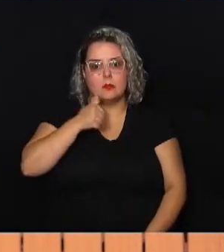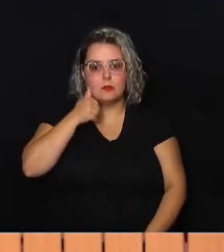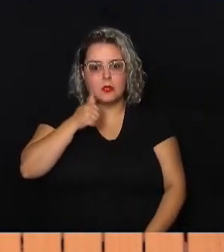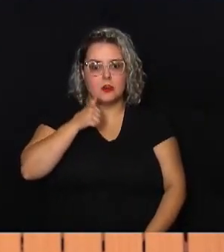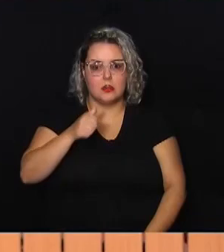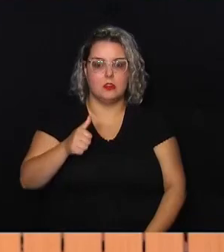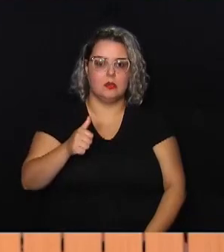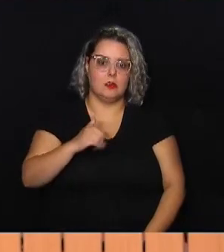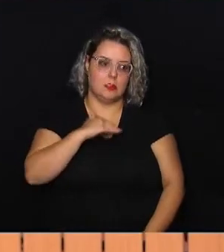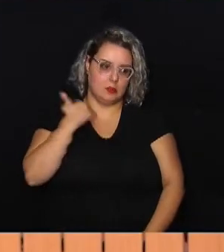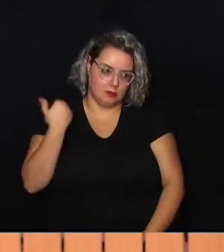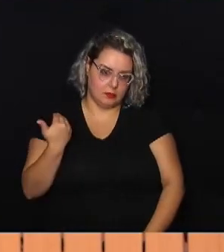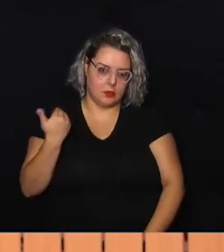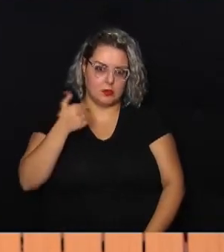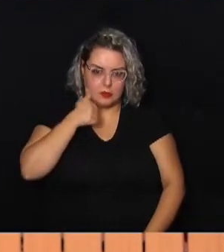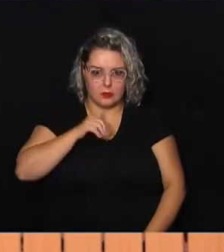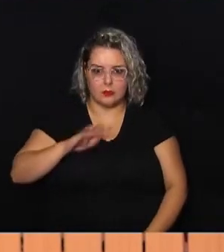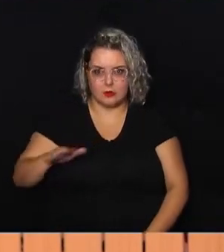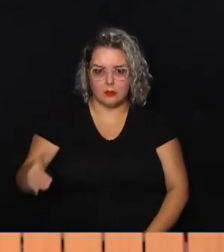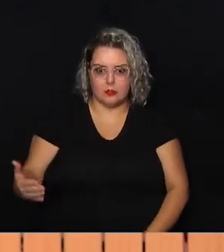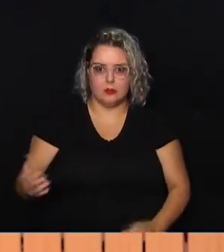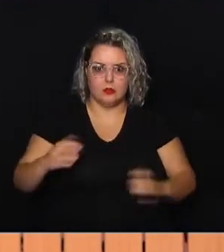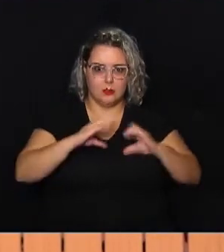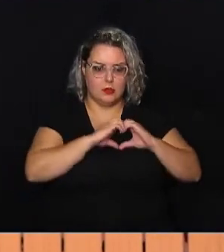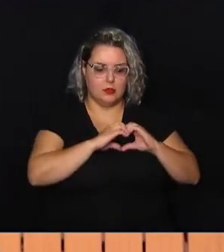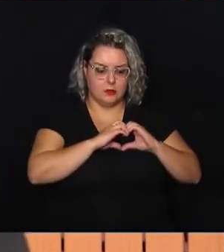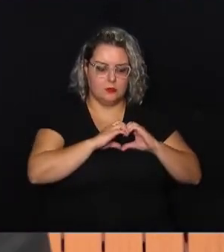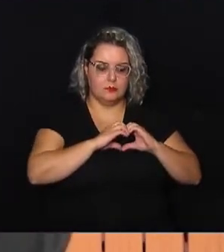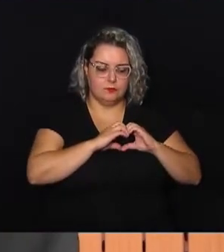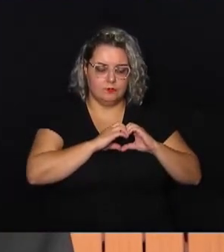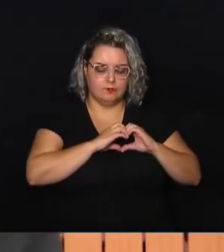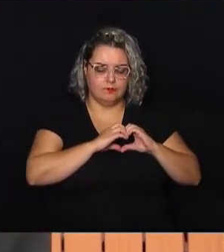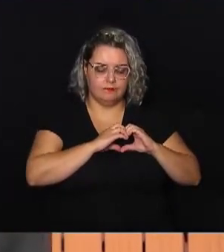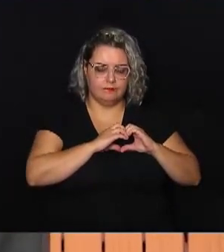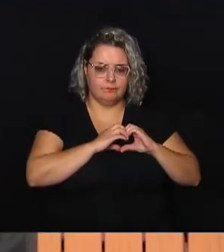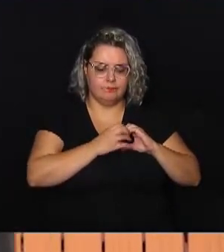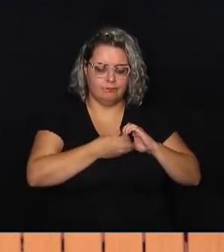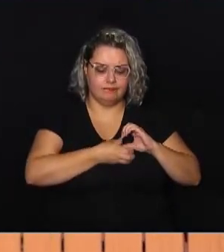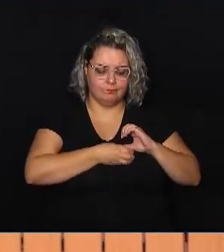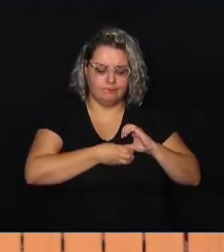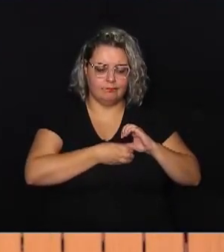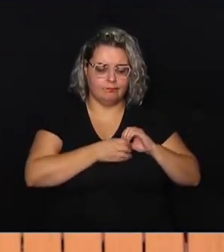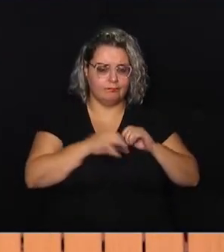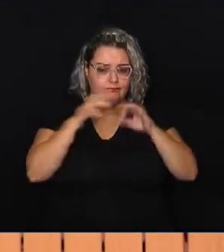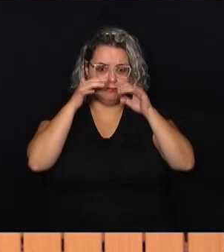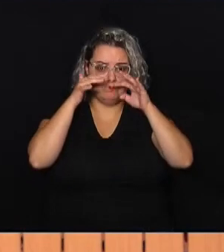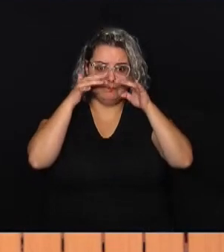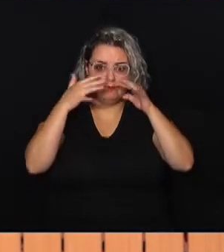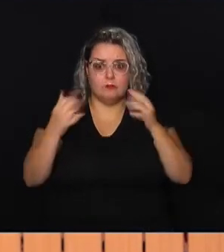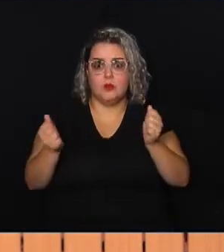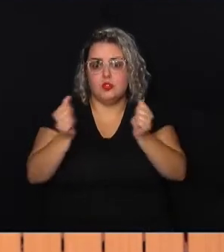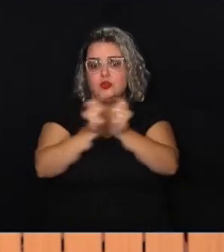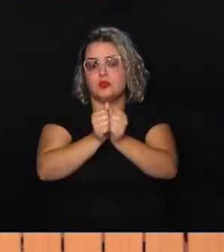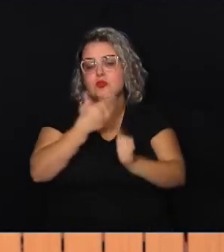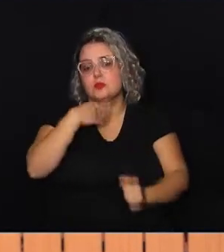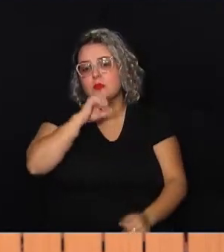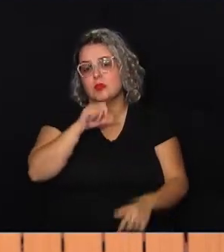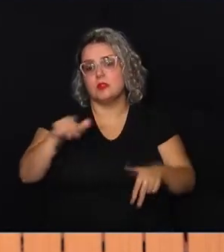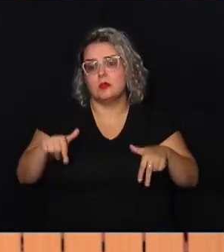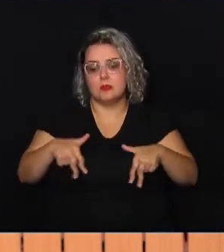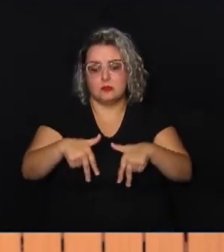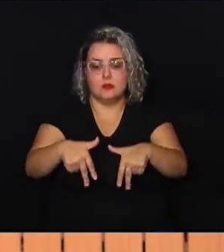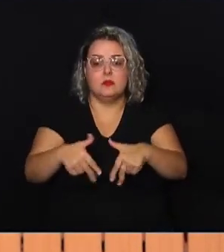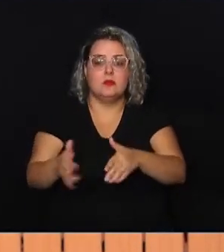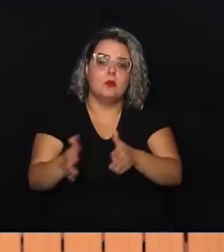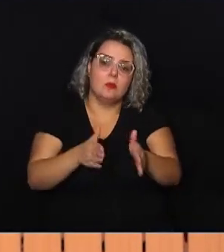estava profundamente comovido junto com o pai, ele foi acompanhado de um pastor da igreja. Então, são situações